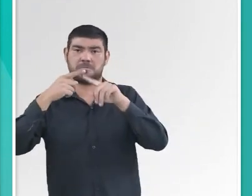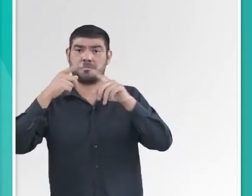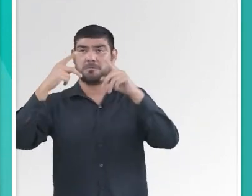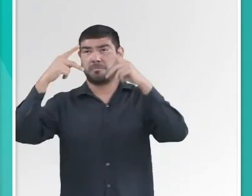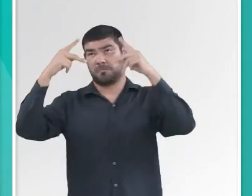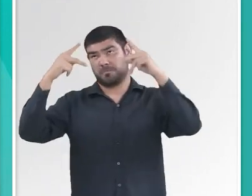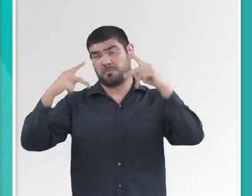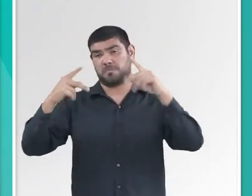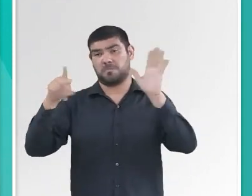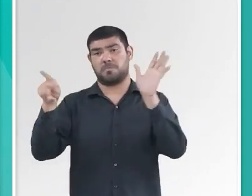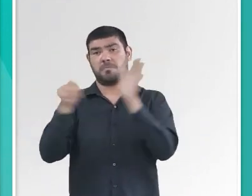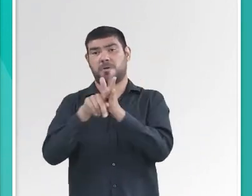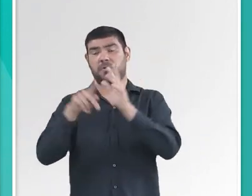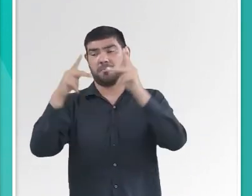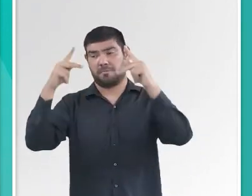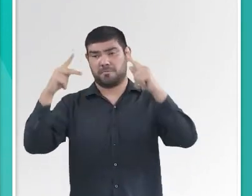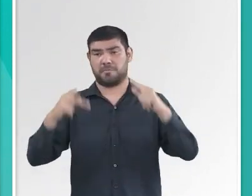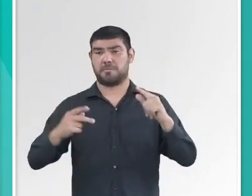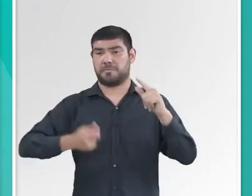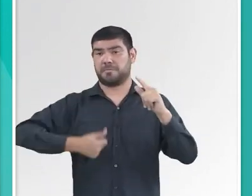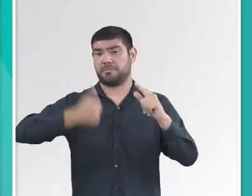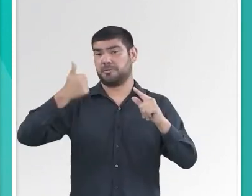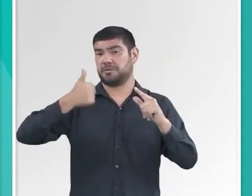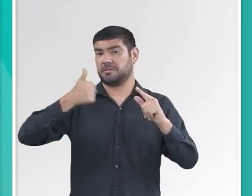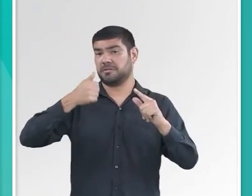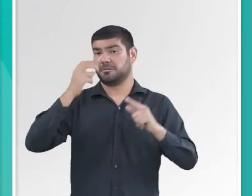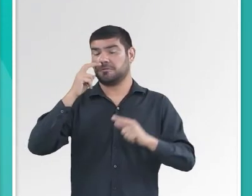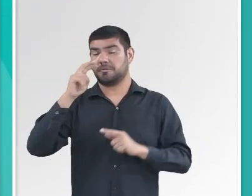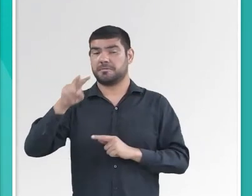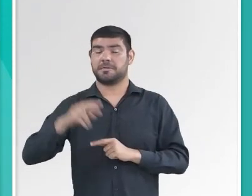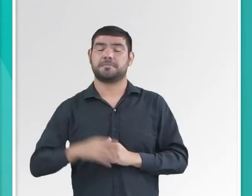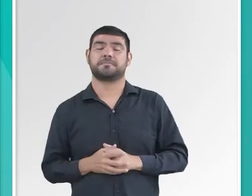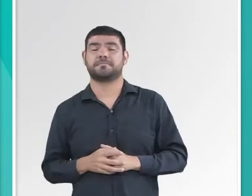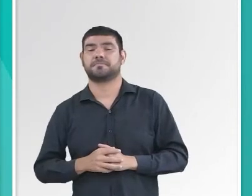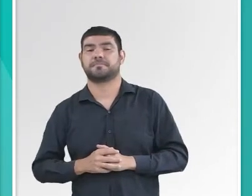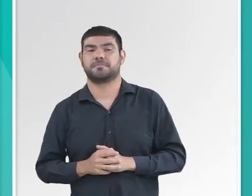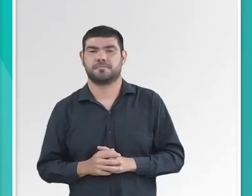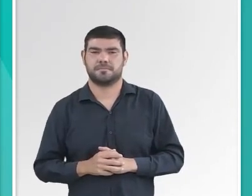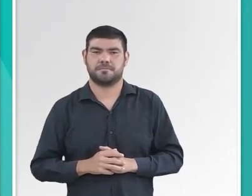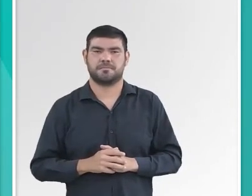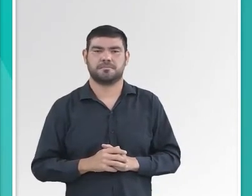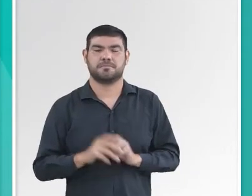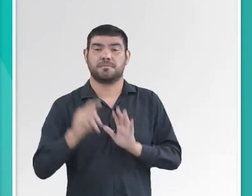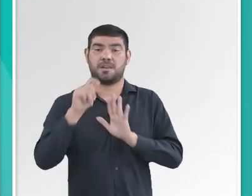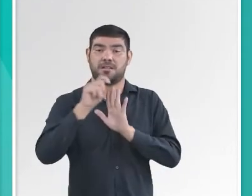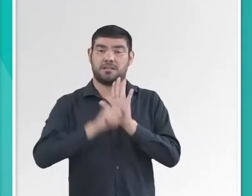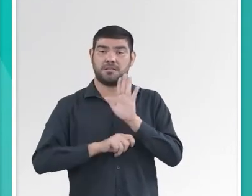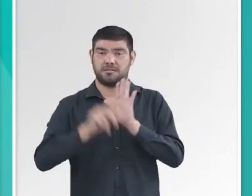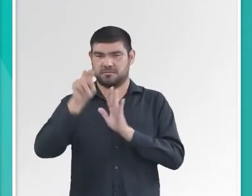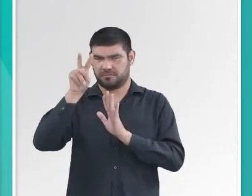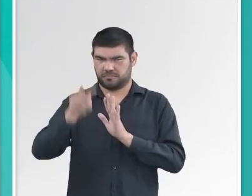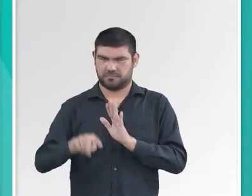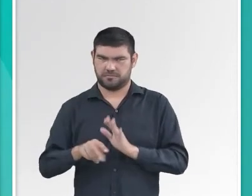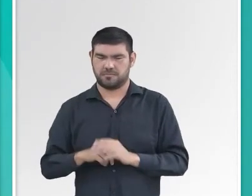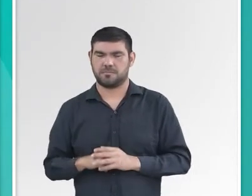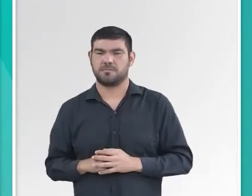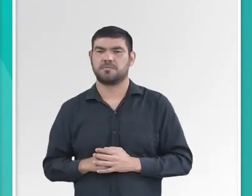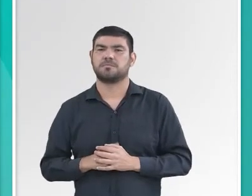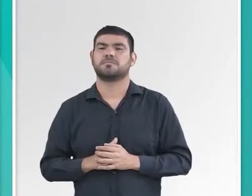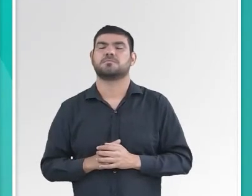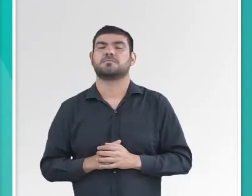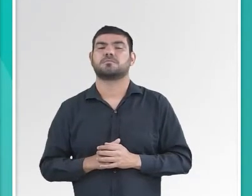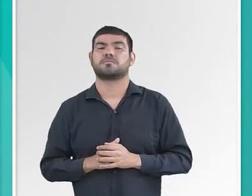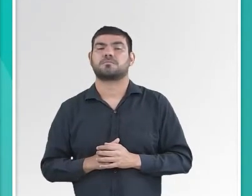crítica positiva. Vamos observar como essa crítica aparece? Vamos aqui ao nosso texto. Olha só.